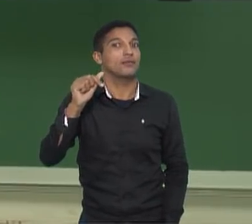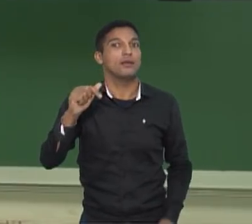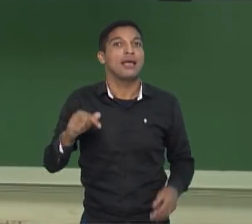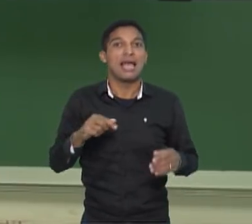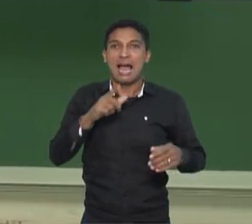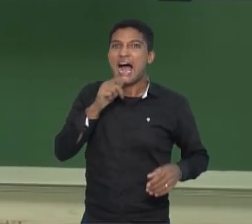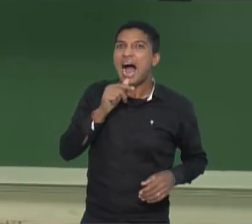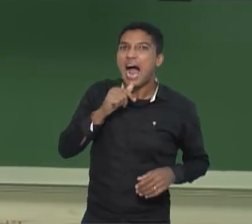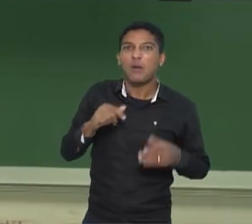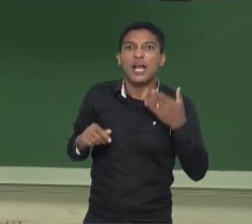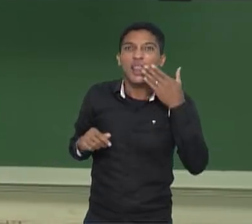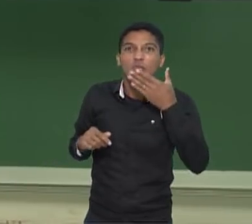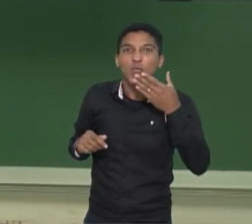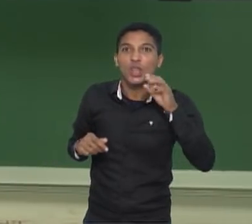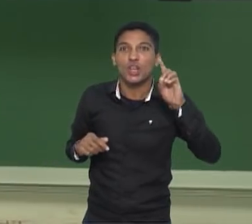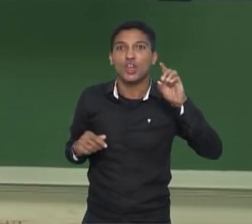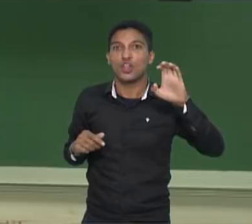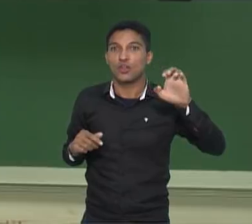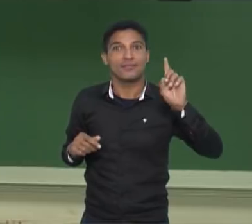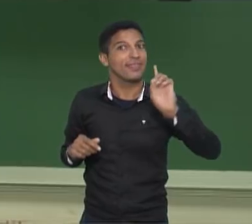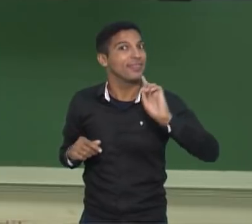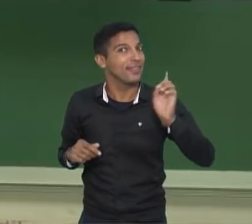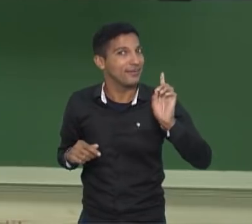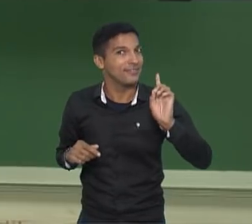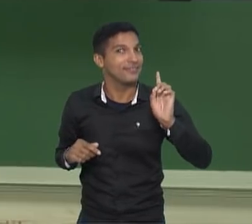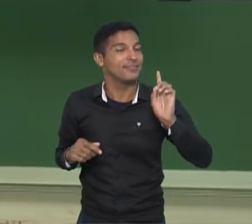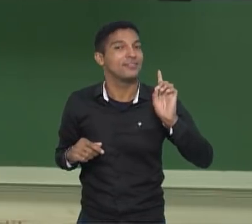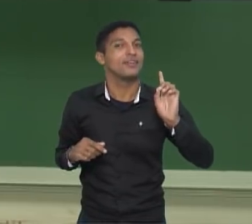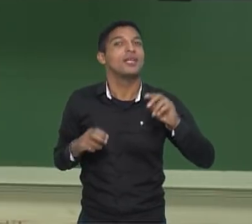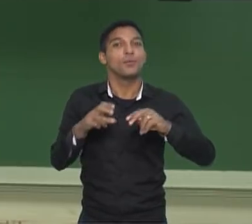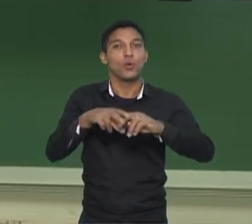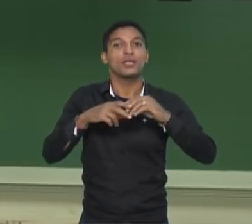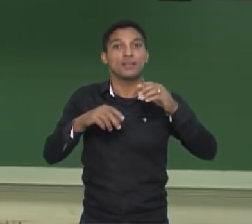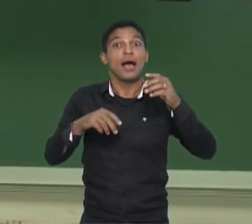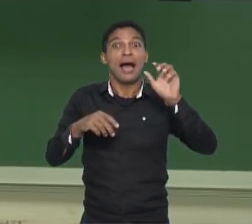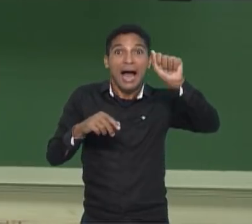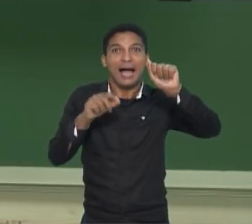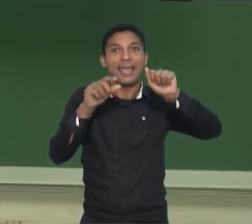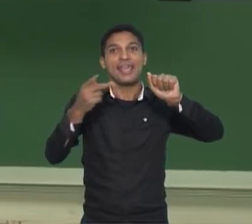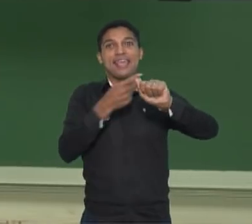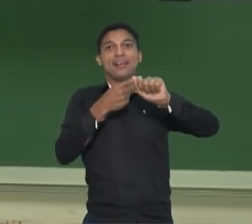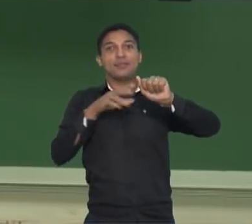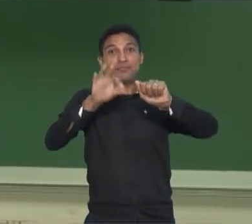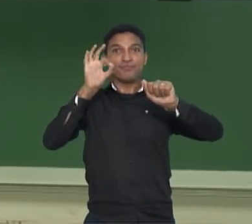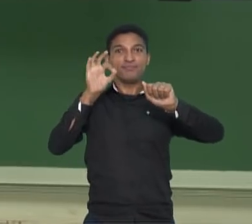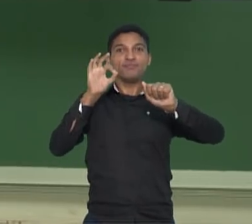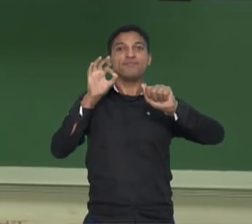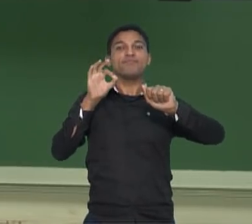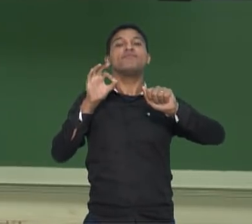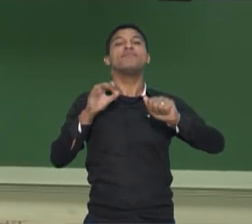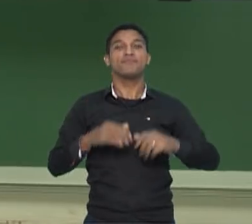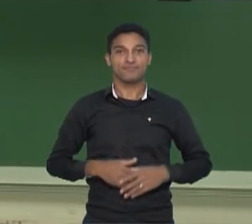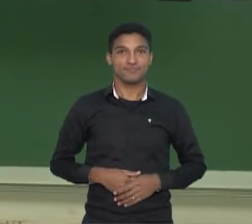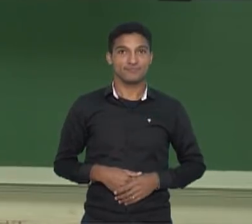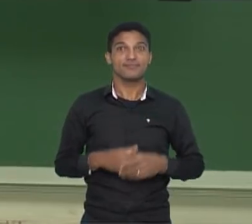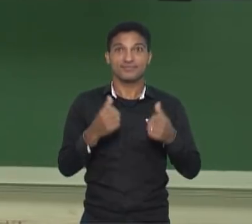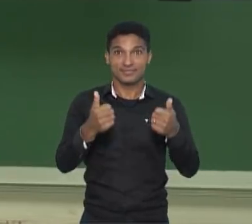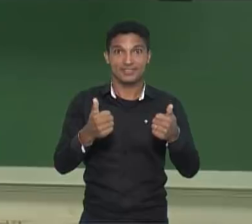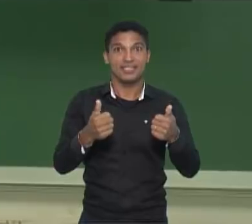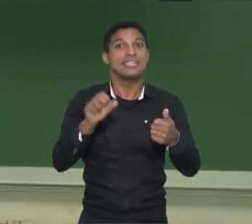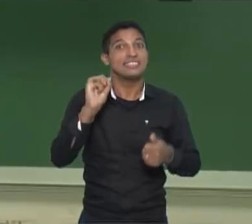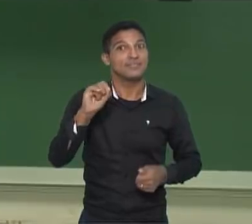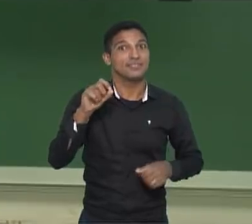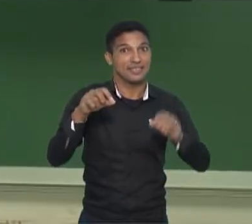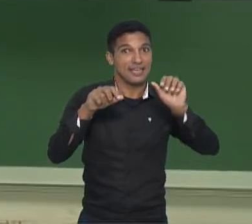marcou a letra A, opa, continue assim, manda super bem. Tranquilo? Se